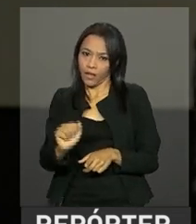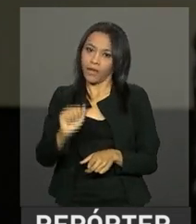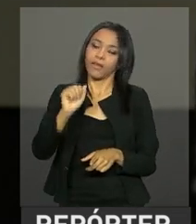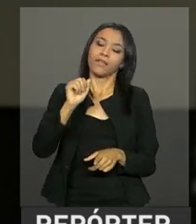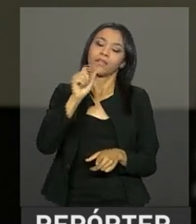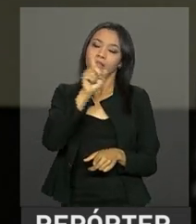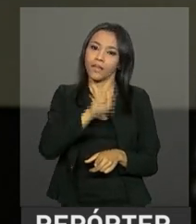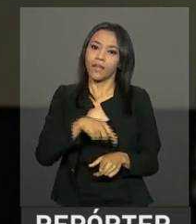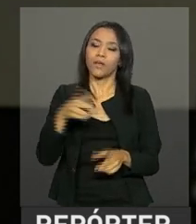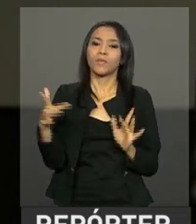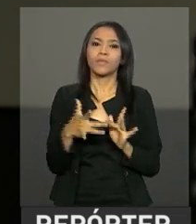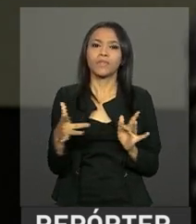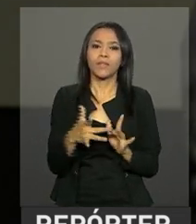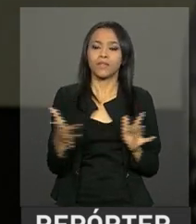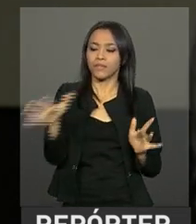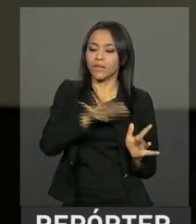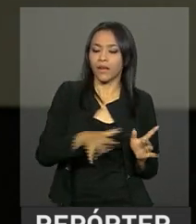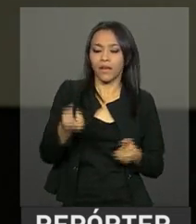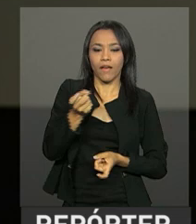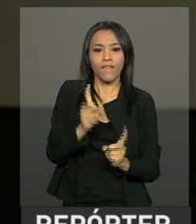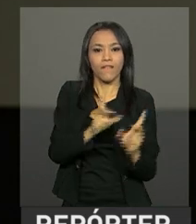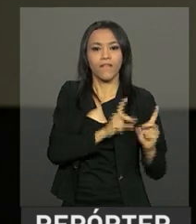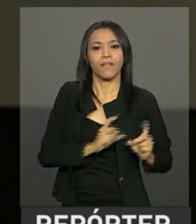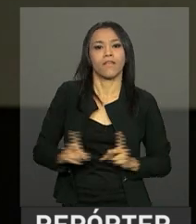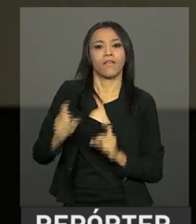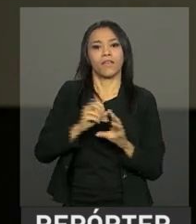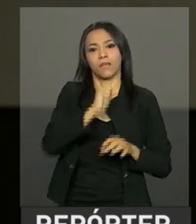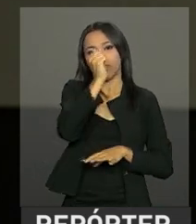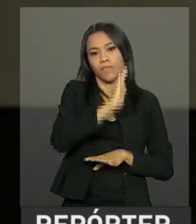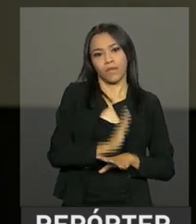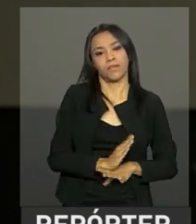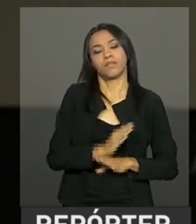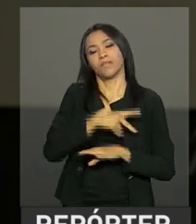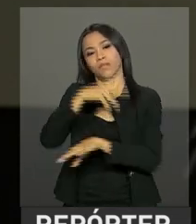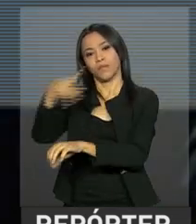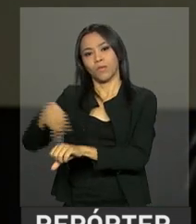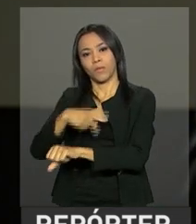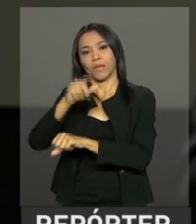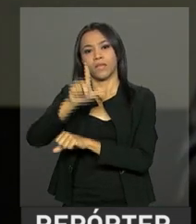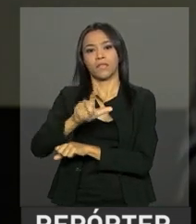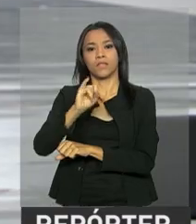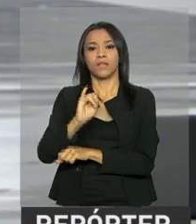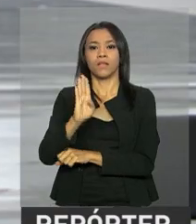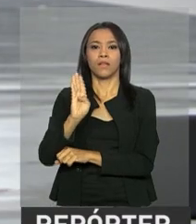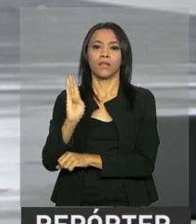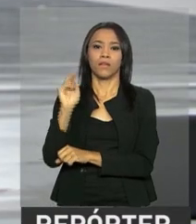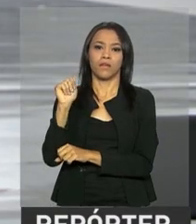das relações comerciais entre o Brasil e o Líbano.